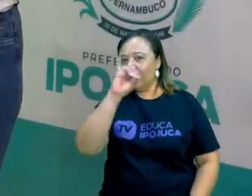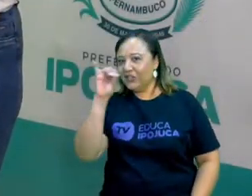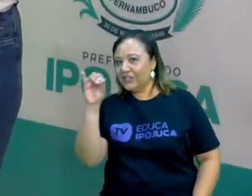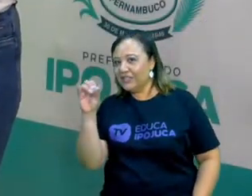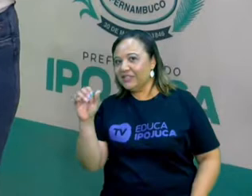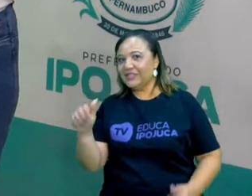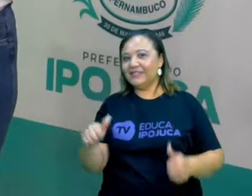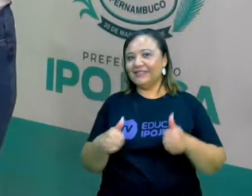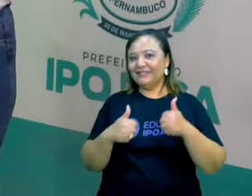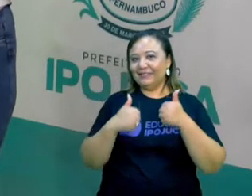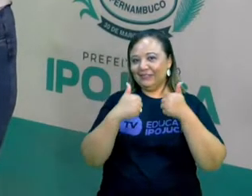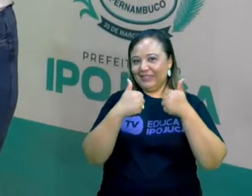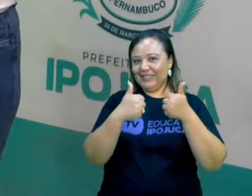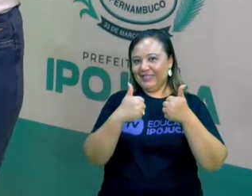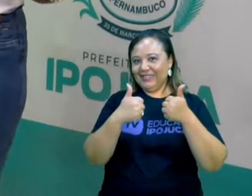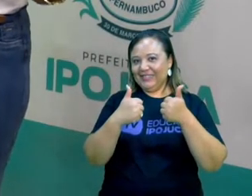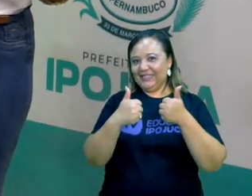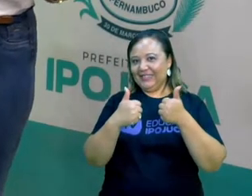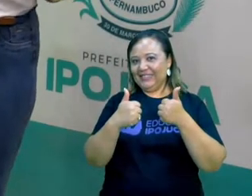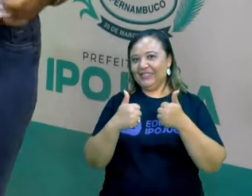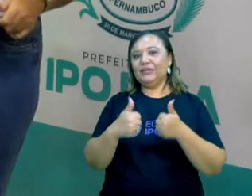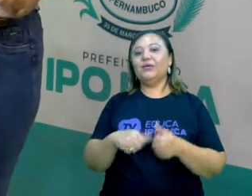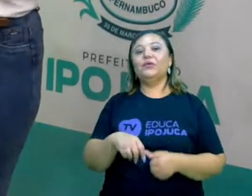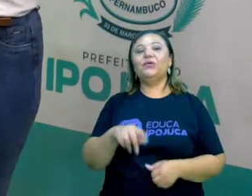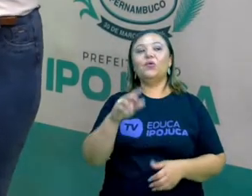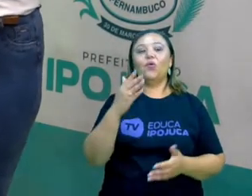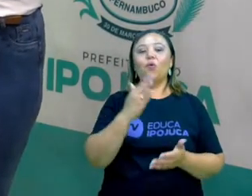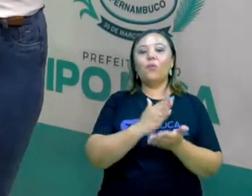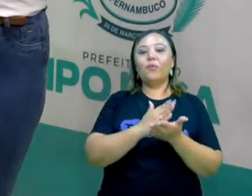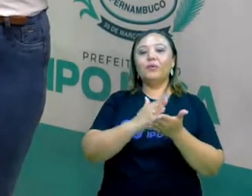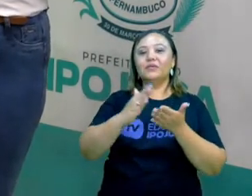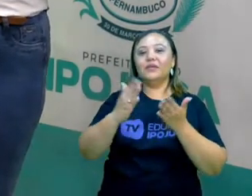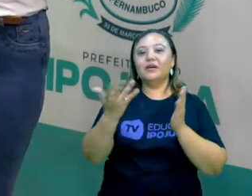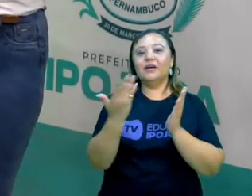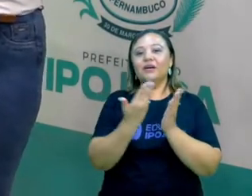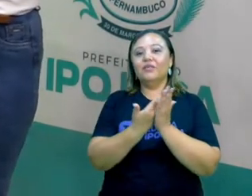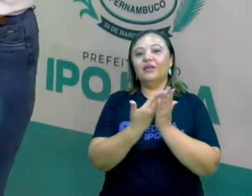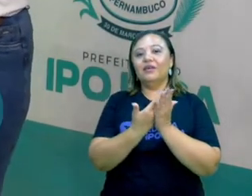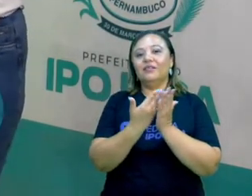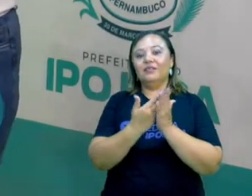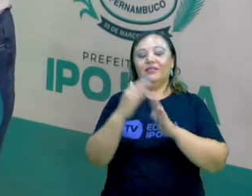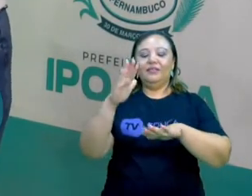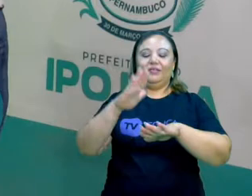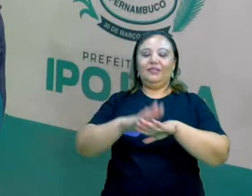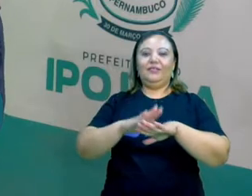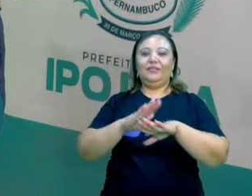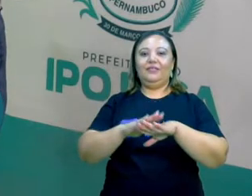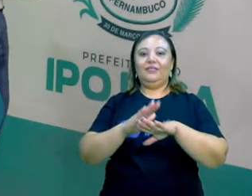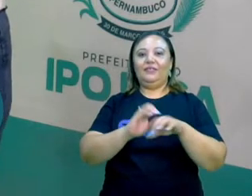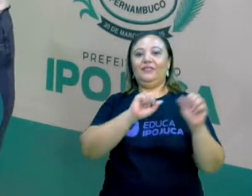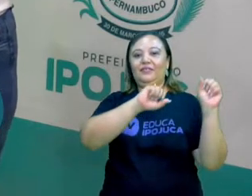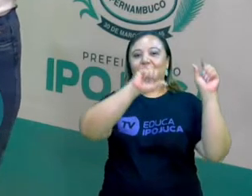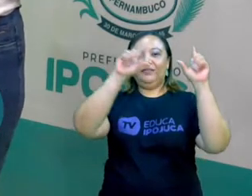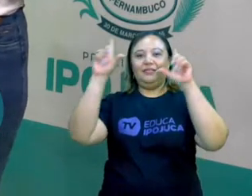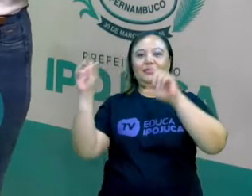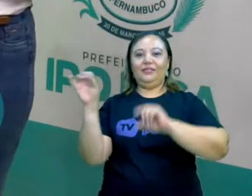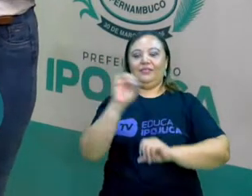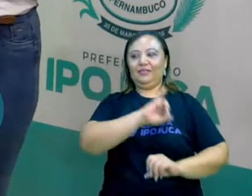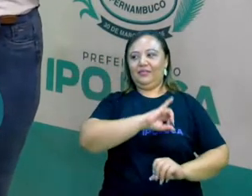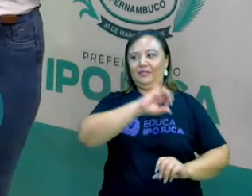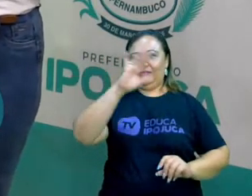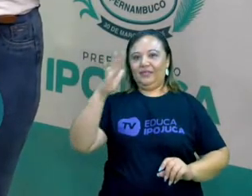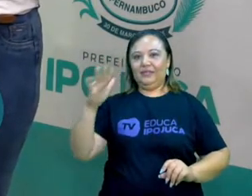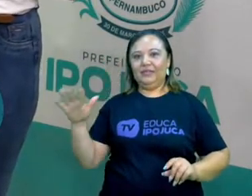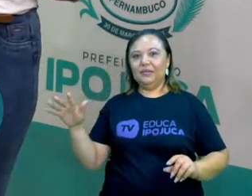Olá, minha gente! Como vocês estão? Vamos começar mais uma aula de matemática na nossa TV Educa